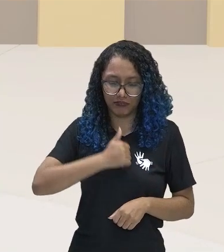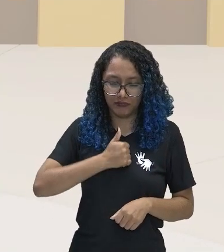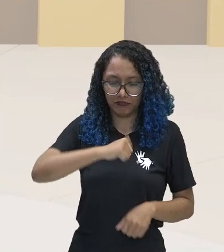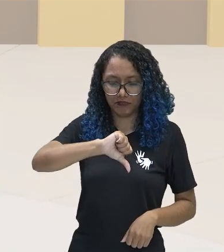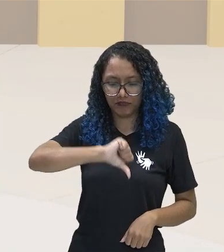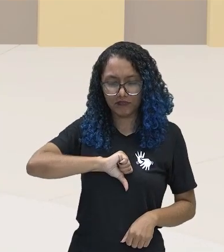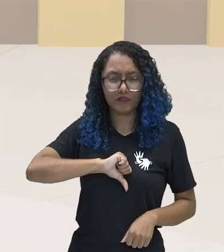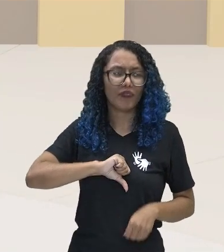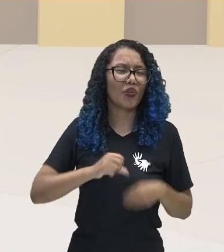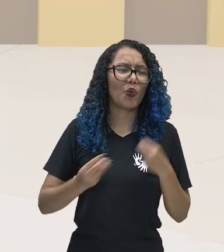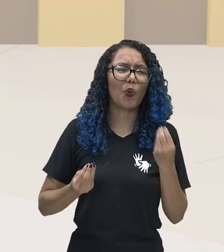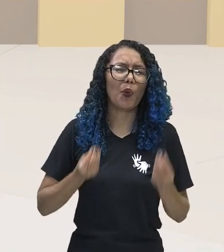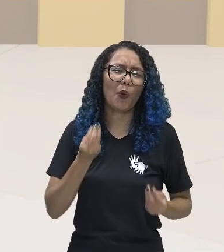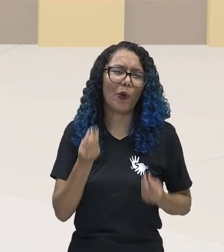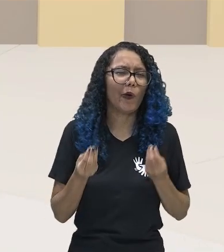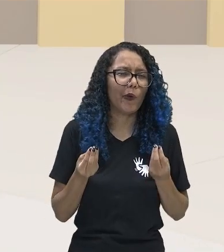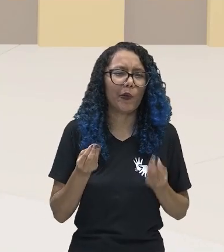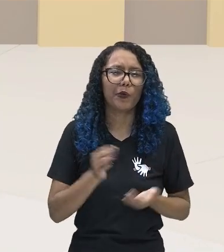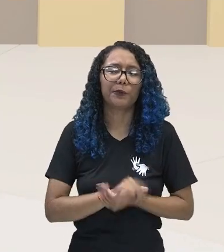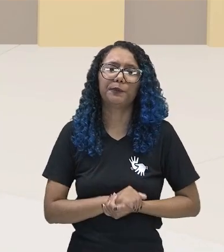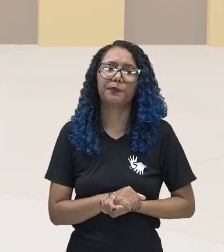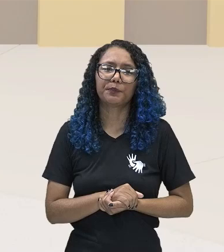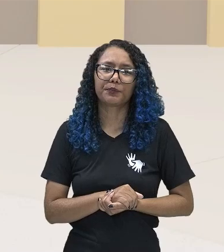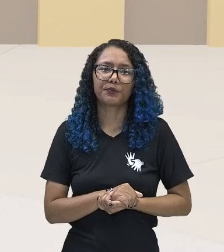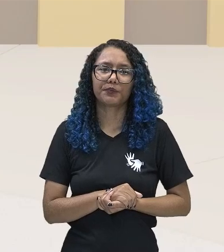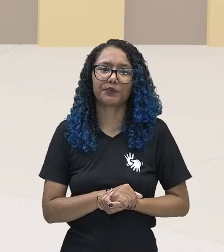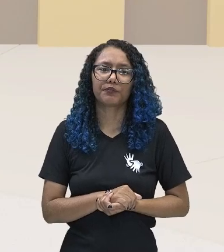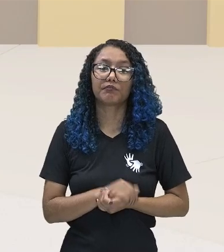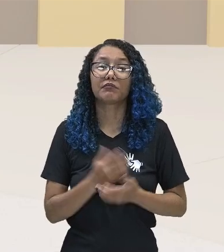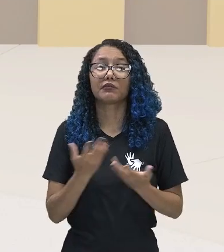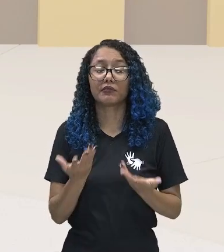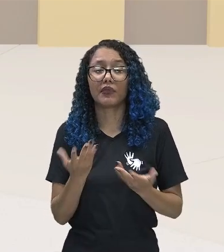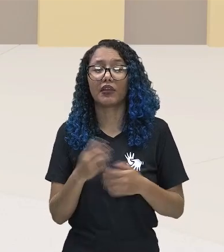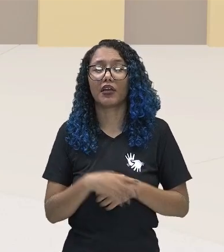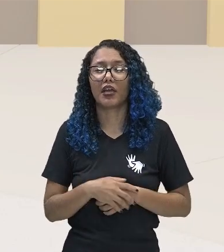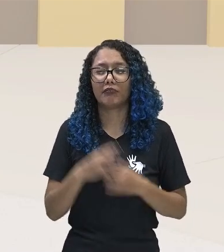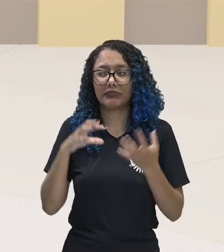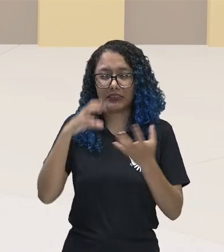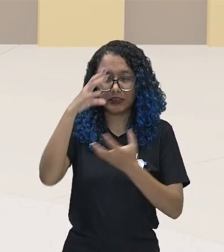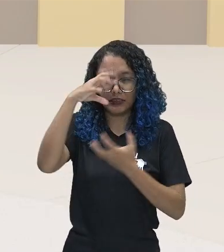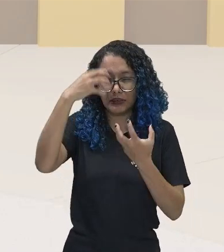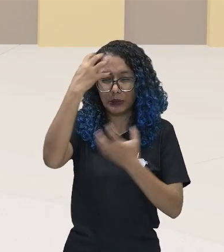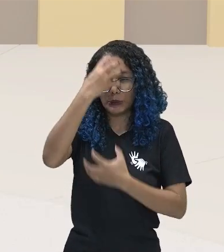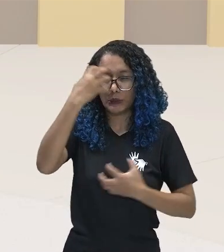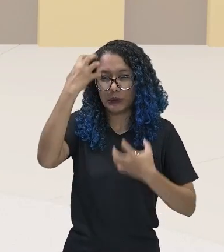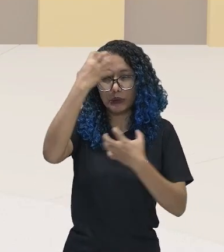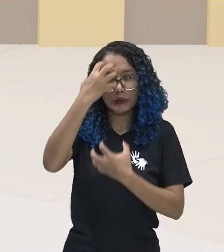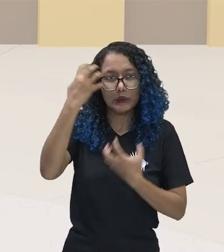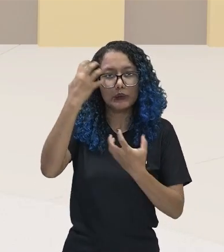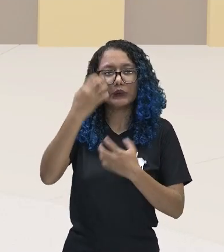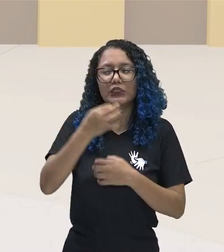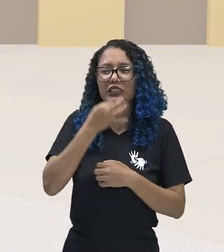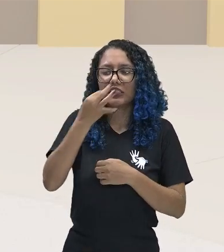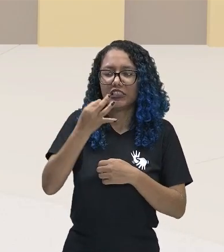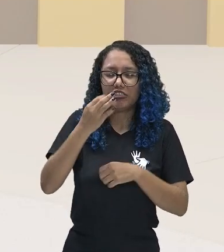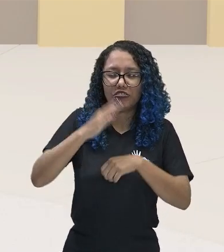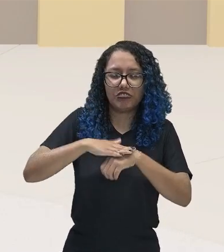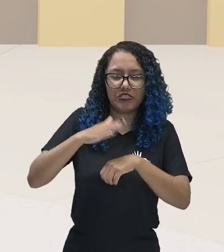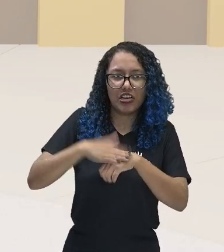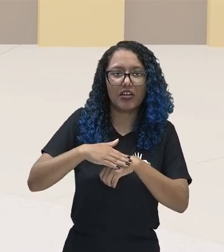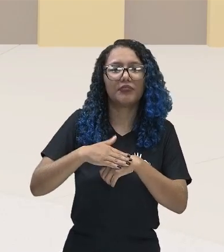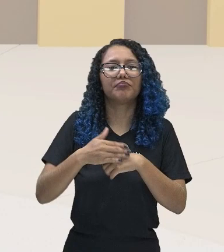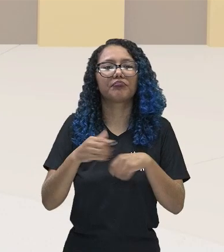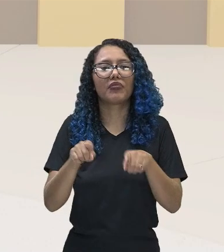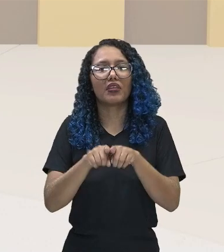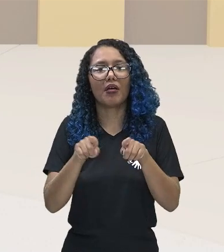Então, sinais de baixa autoestima. Neurose, autocrítica, não aceitar elogios,